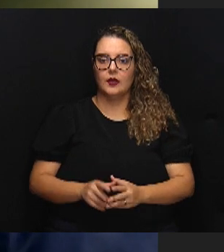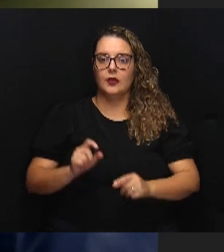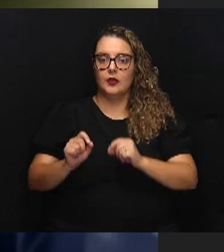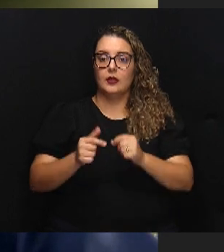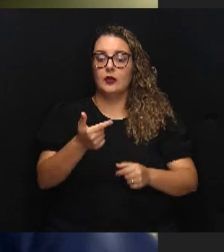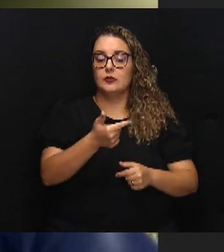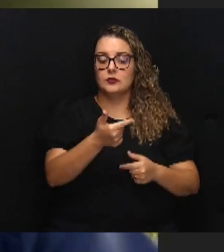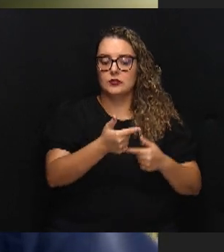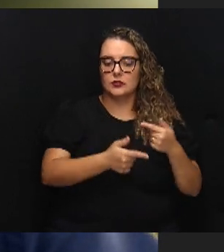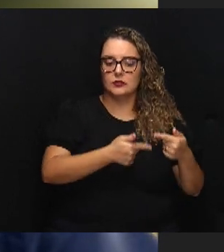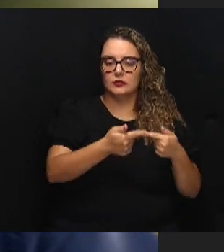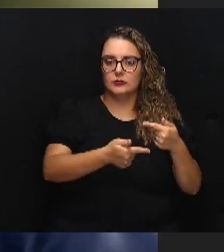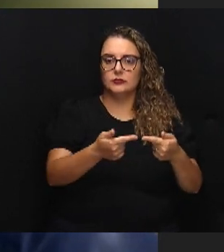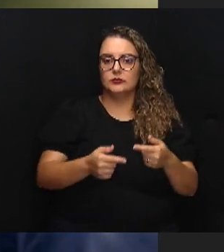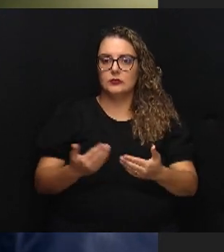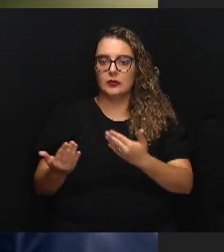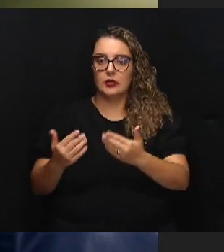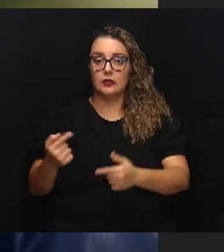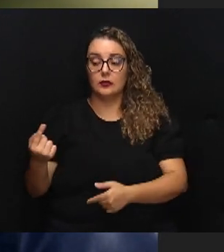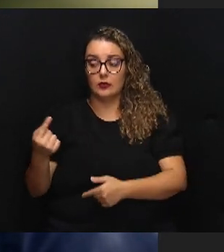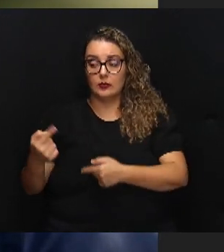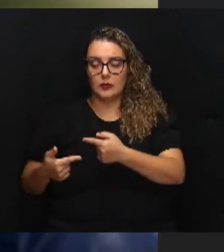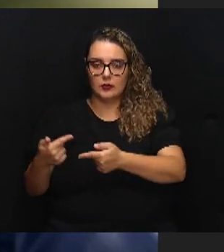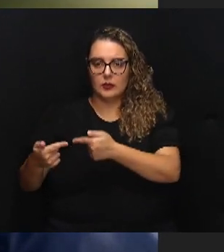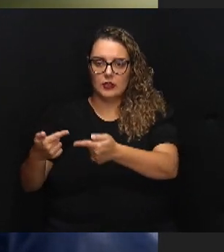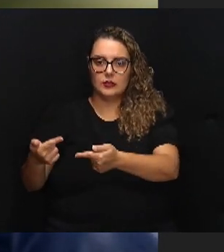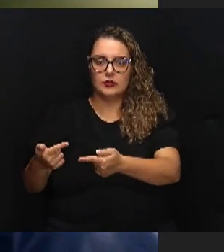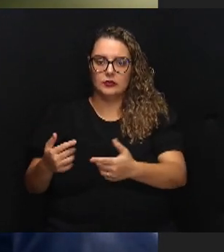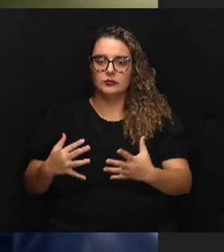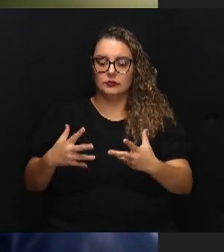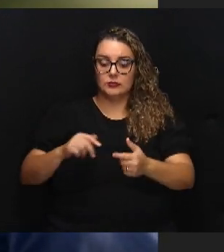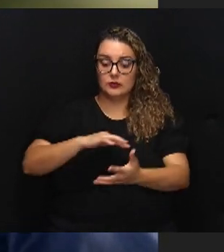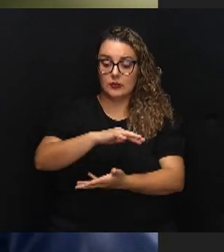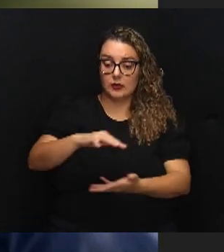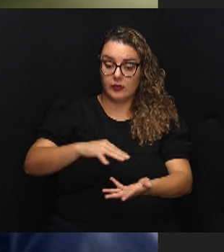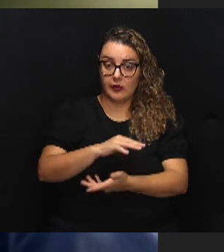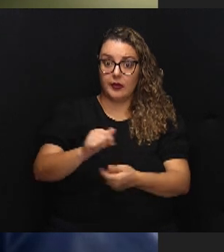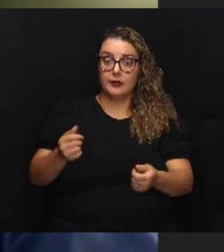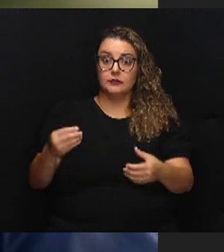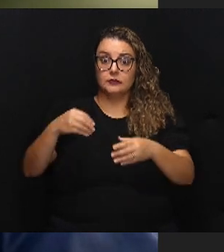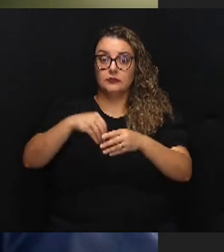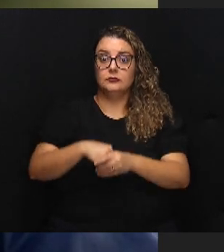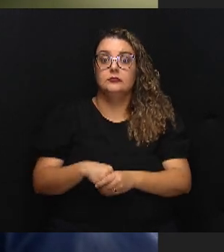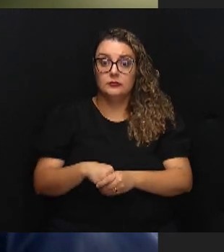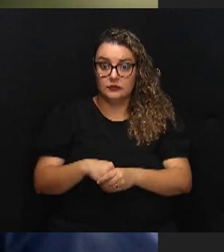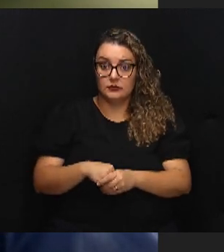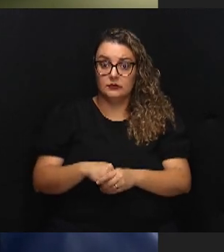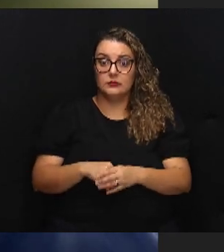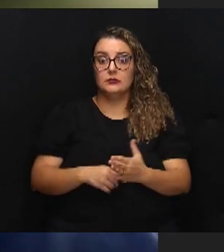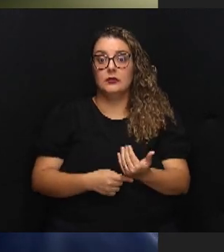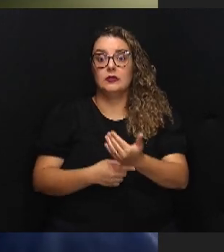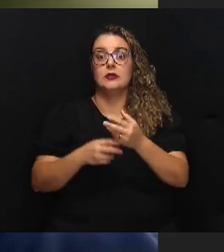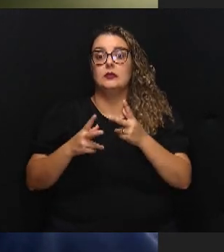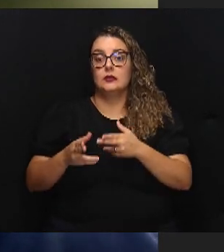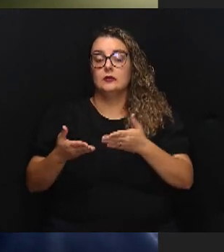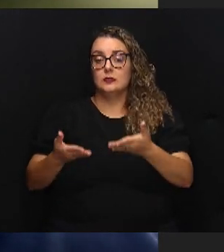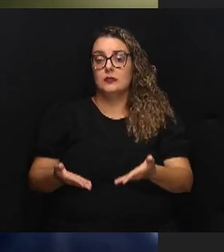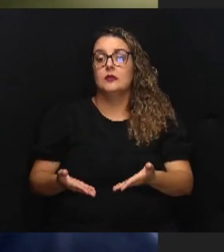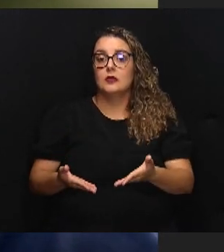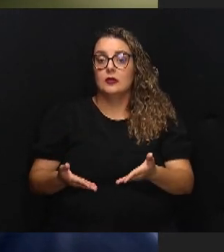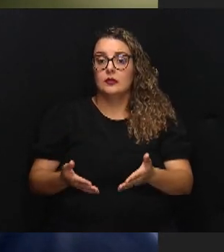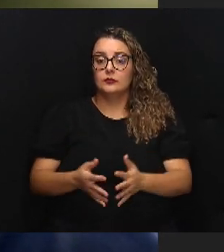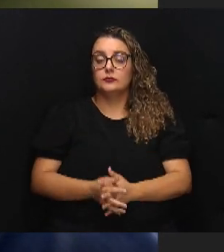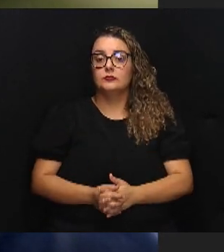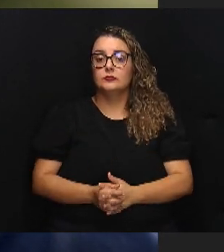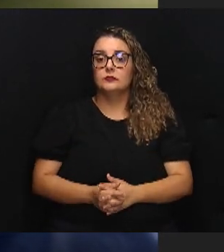geração comparado com o de primeira geração, e toda a sua sustentabilidade embarcada numa tecnologia como essa. E o que foi